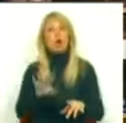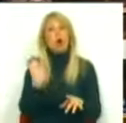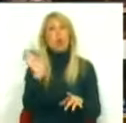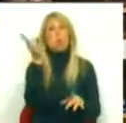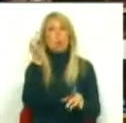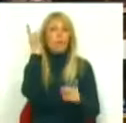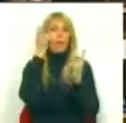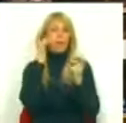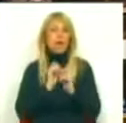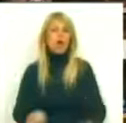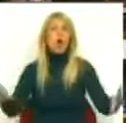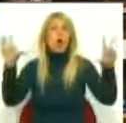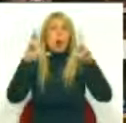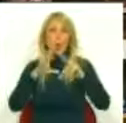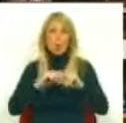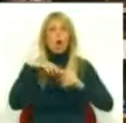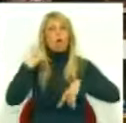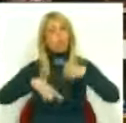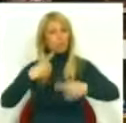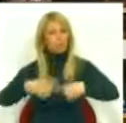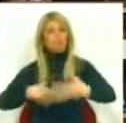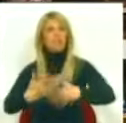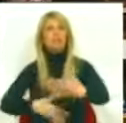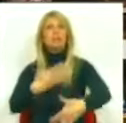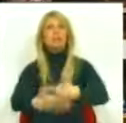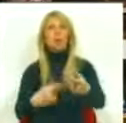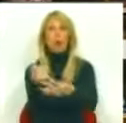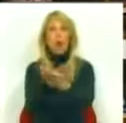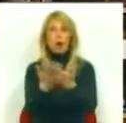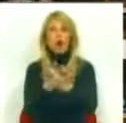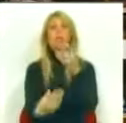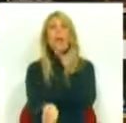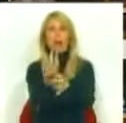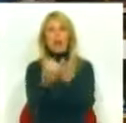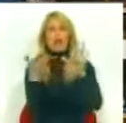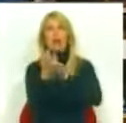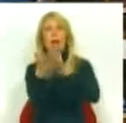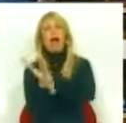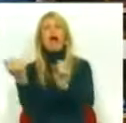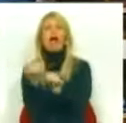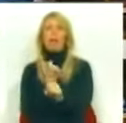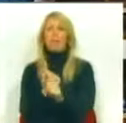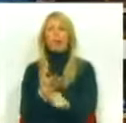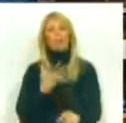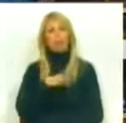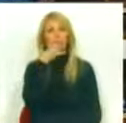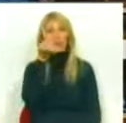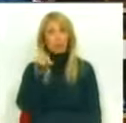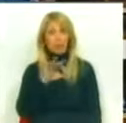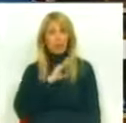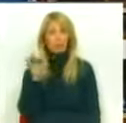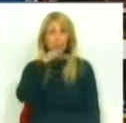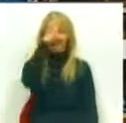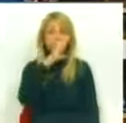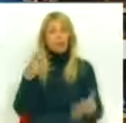pressuposto para um novo ciclo de crescimento económico e de criação de emprego. Mas queria também registar, Sr. Primeiro-Ministro, que nesta